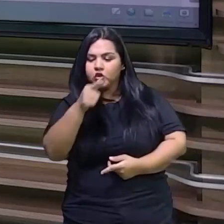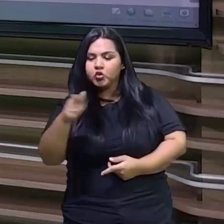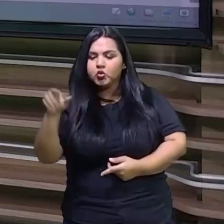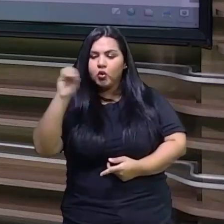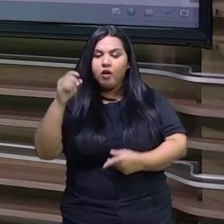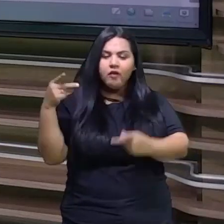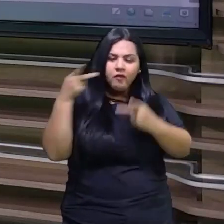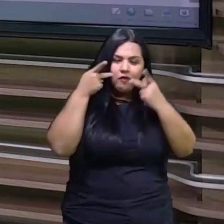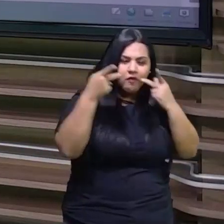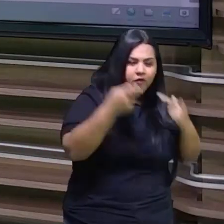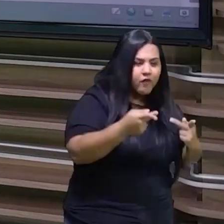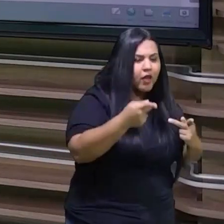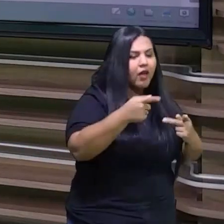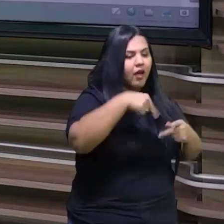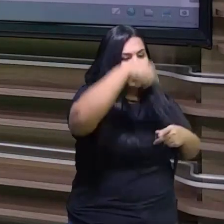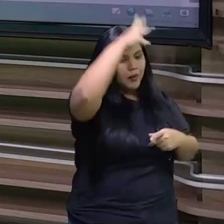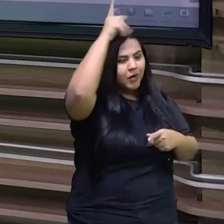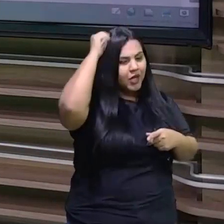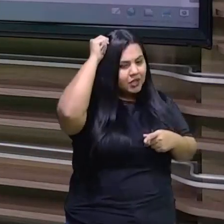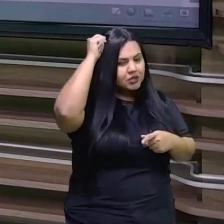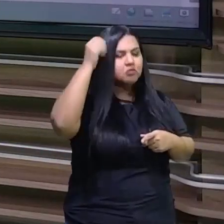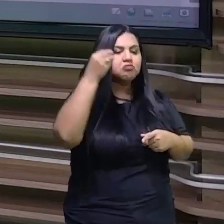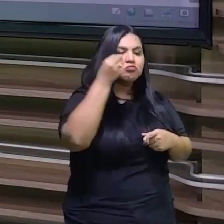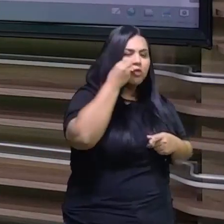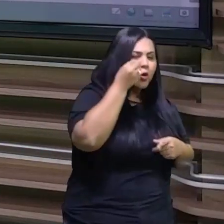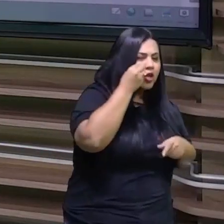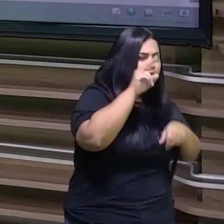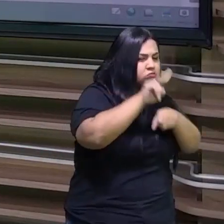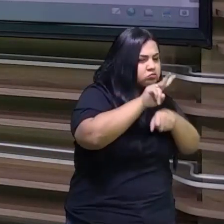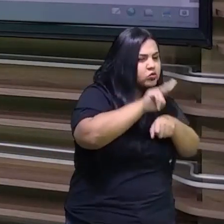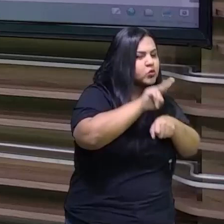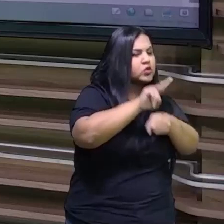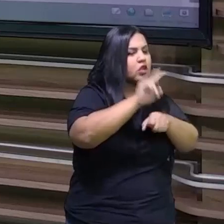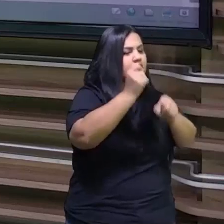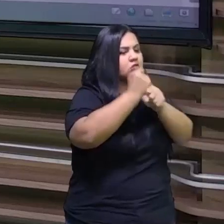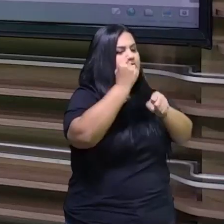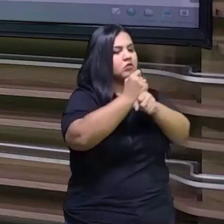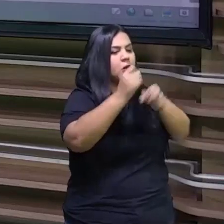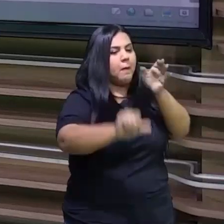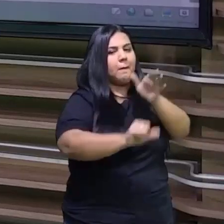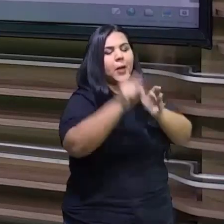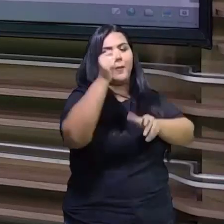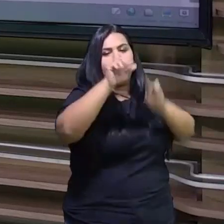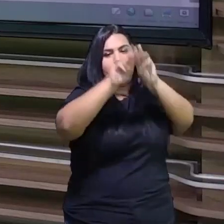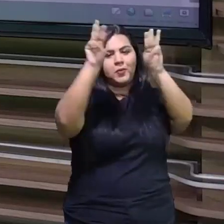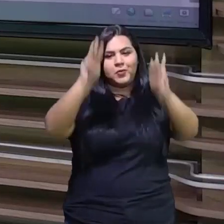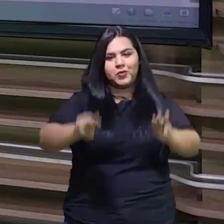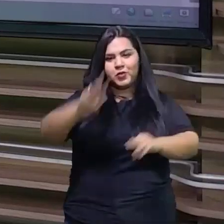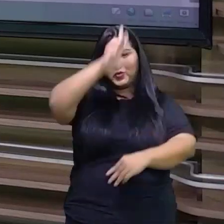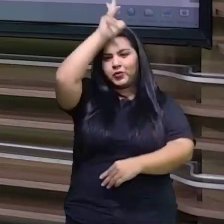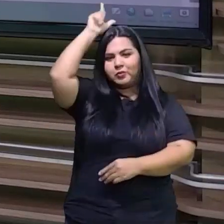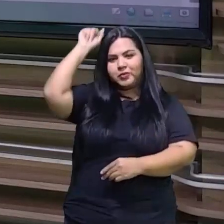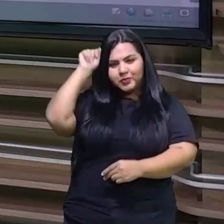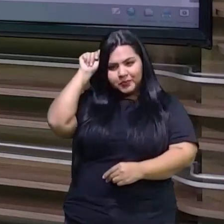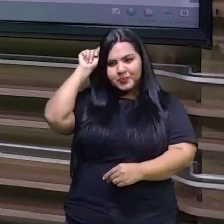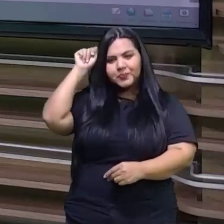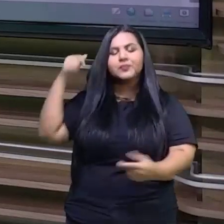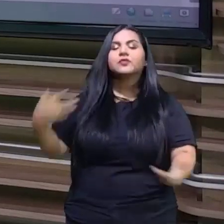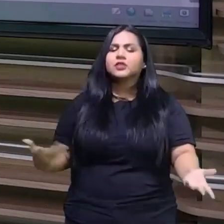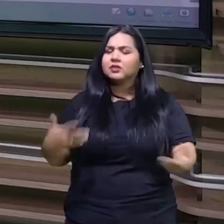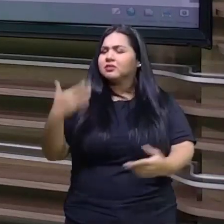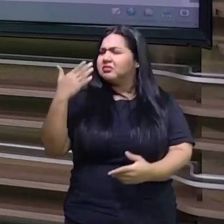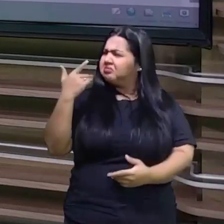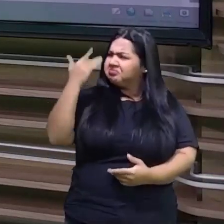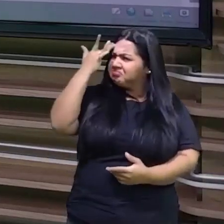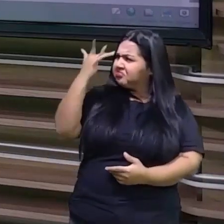espaço. E aí nós temos a construção do primeiro museu do Amazonas. Professor, eu não sabia disso. Agora tu está sabendo, rapaz. Então, todo